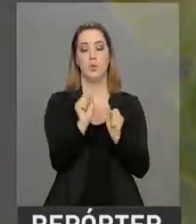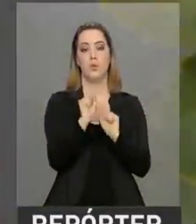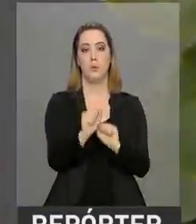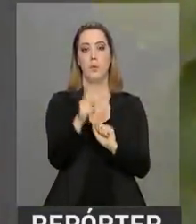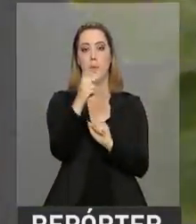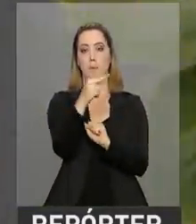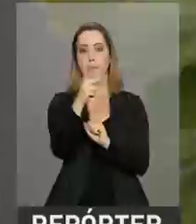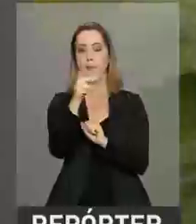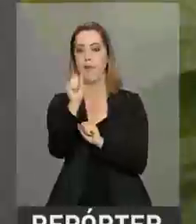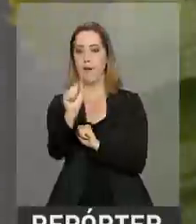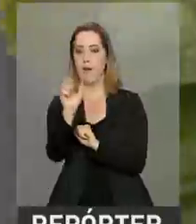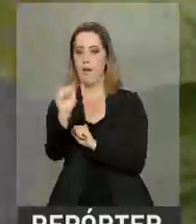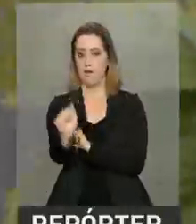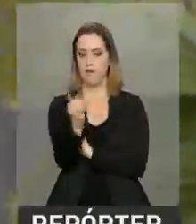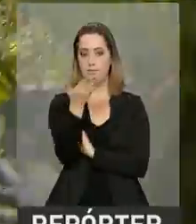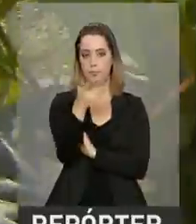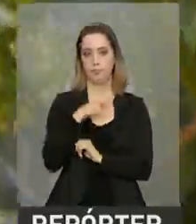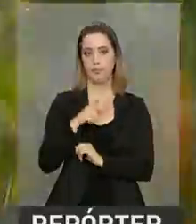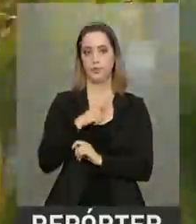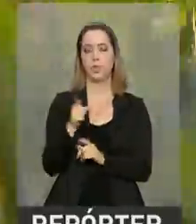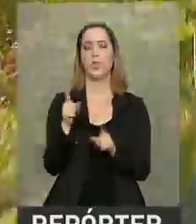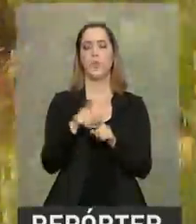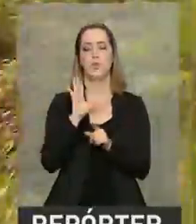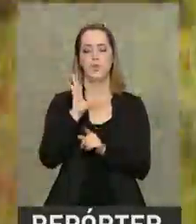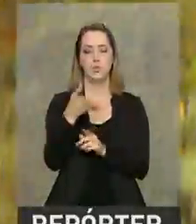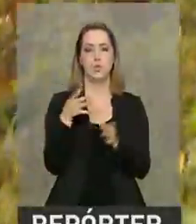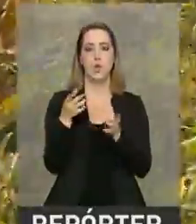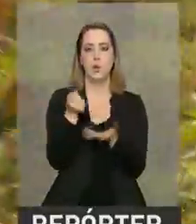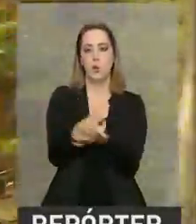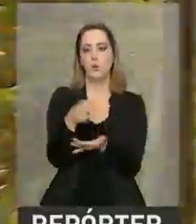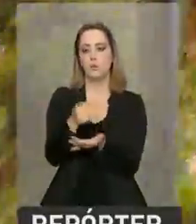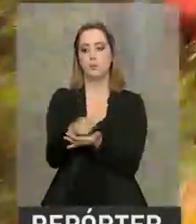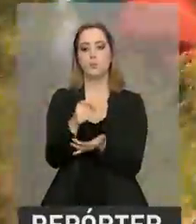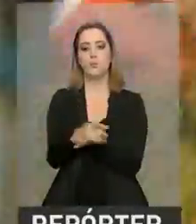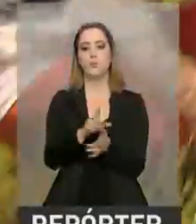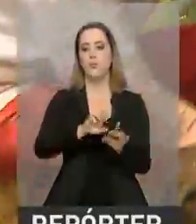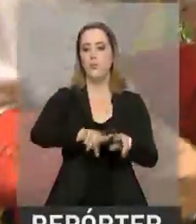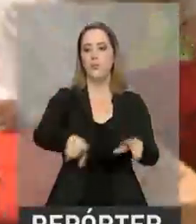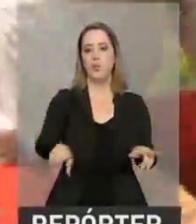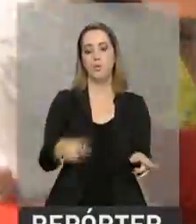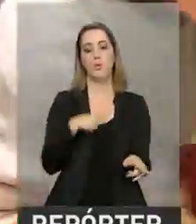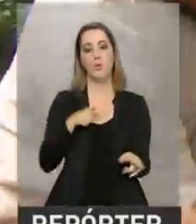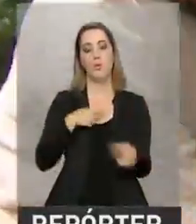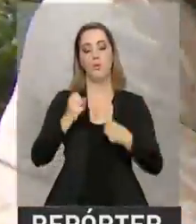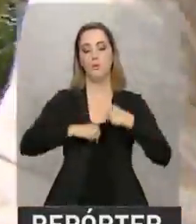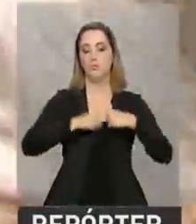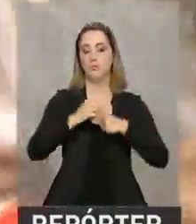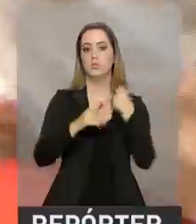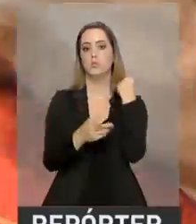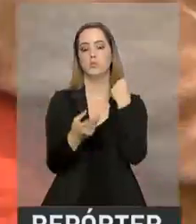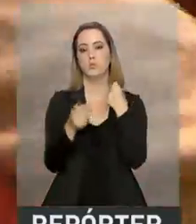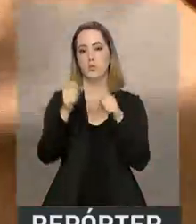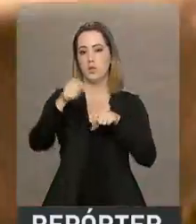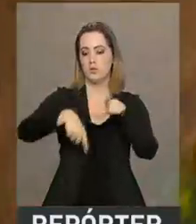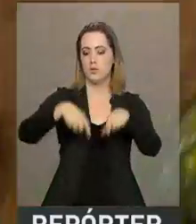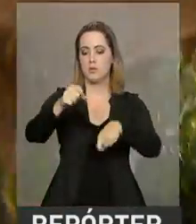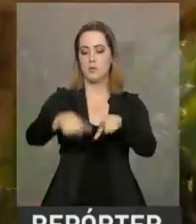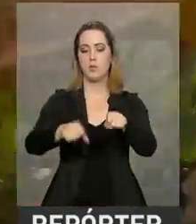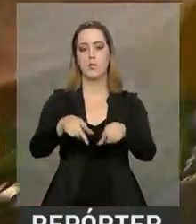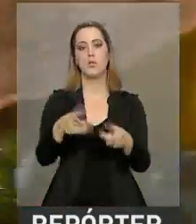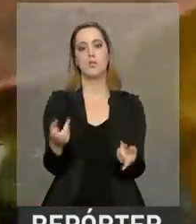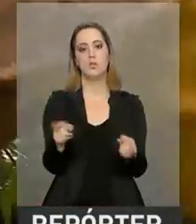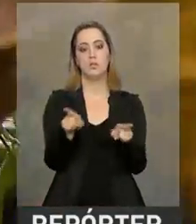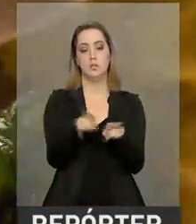o paaa Além disso já adquiriu sementes e equipamentos com financiamentos do PRONAF o programa nacional de fortalecimento da